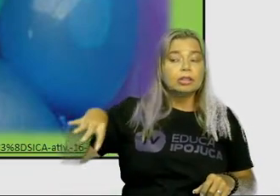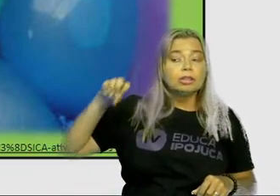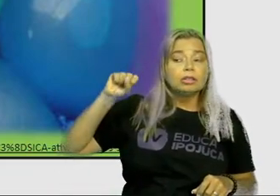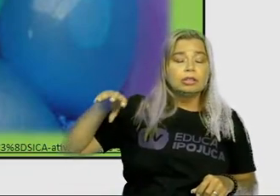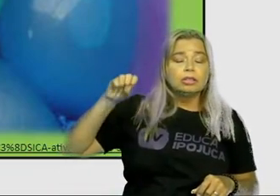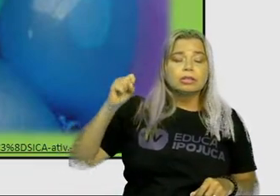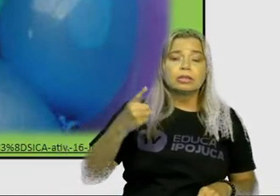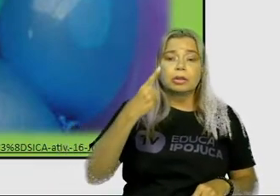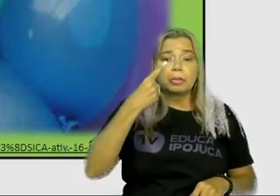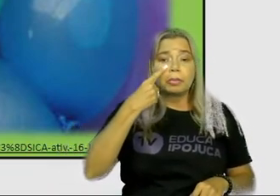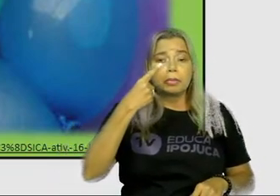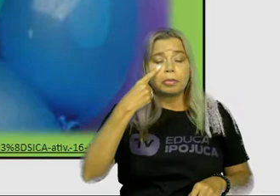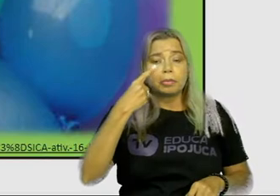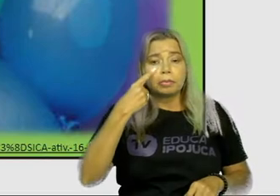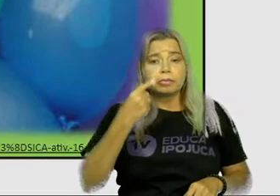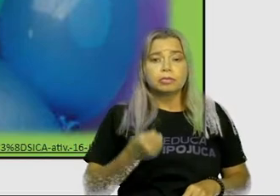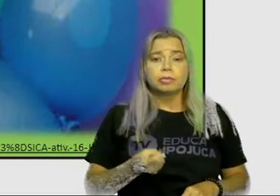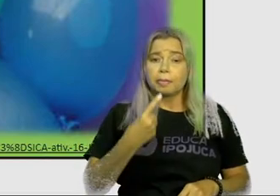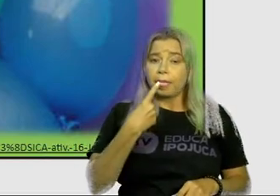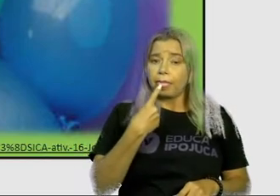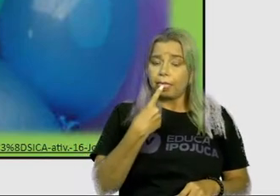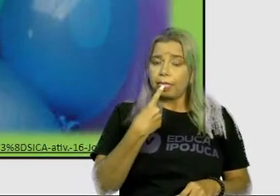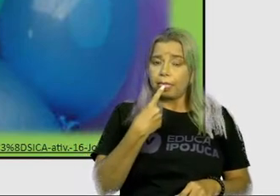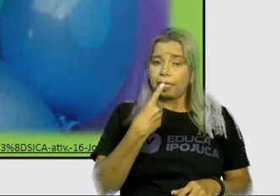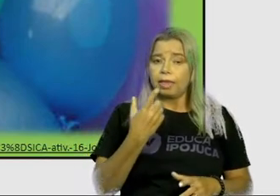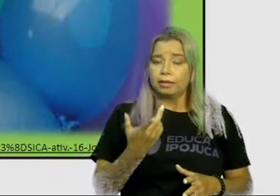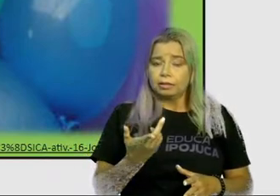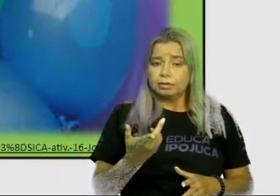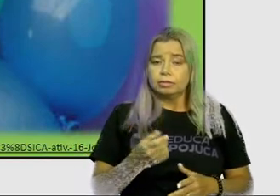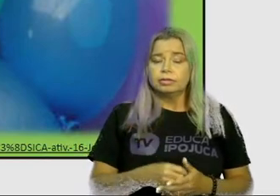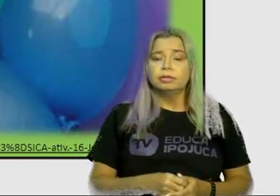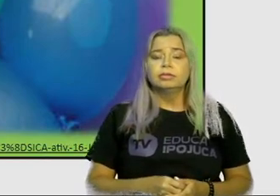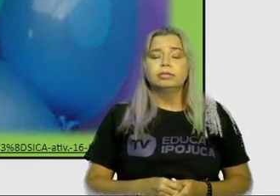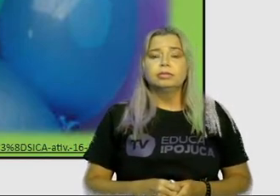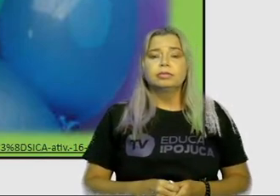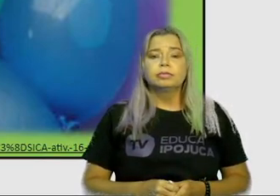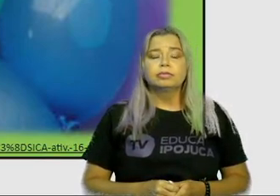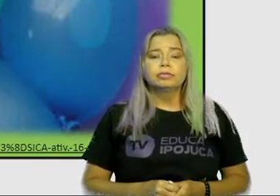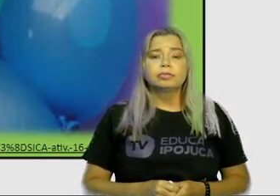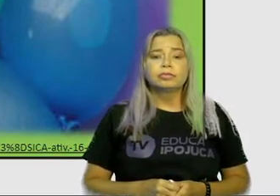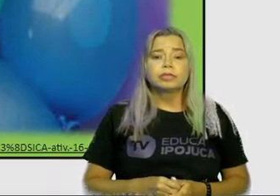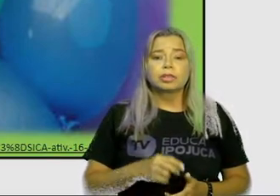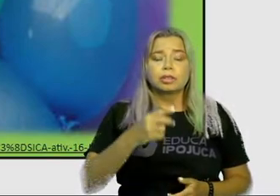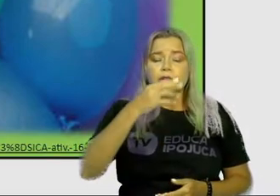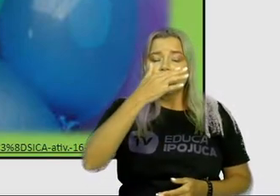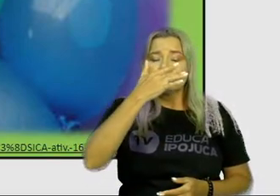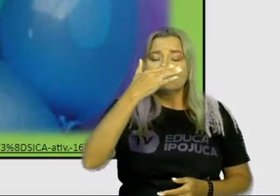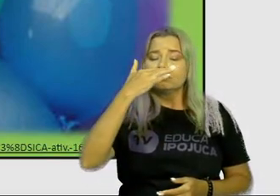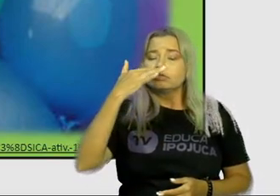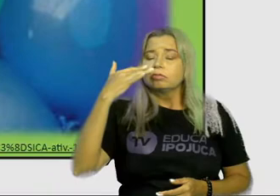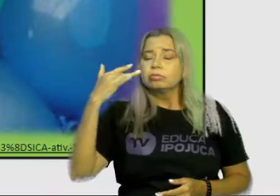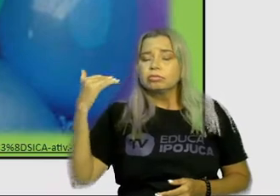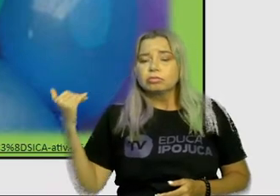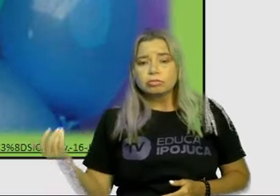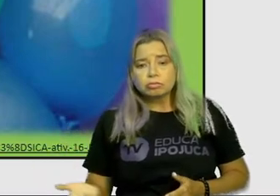é o enxergar, paladar, que é justamente o sabor, o olfato, que é o